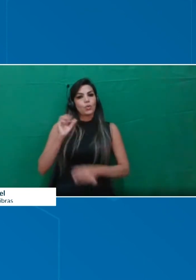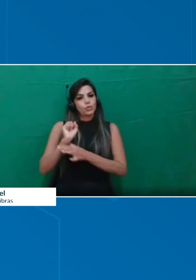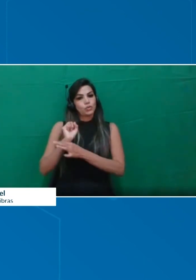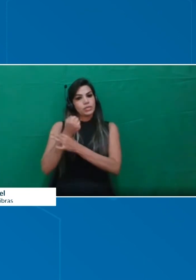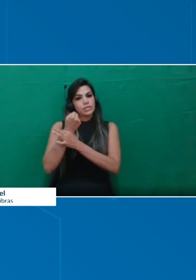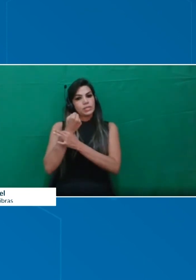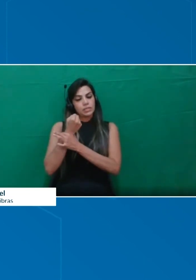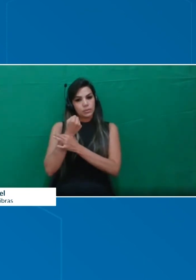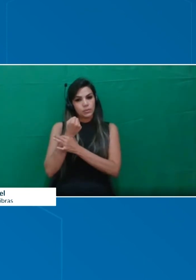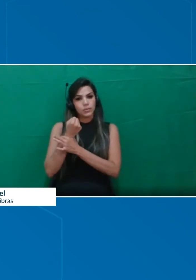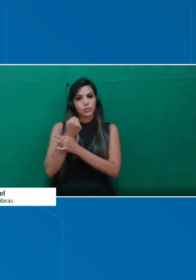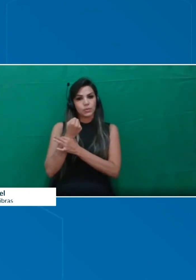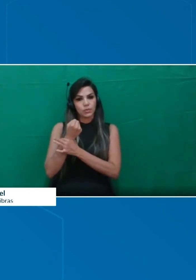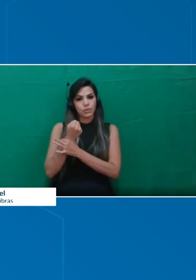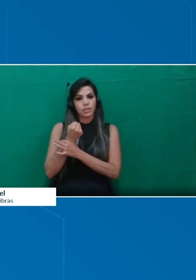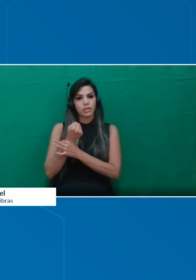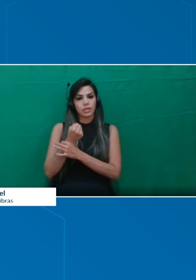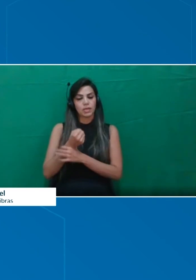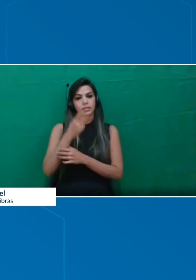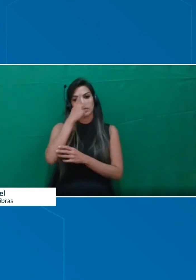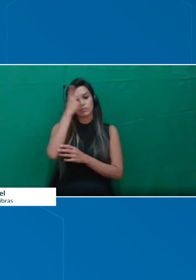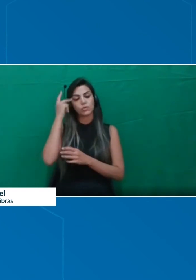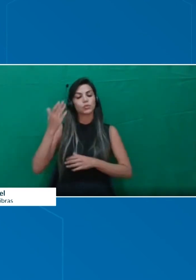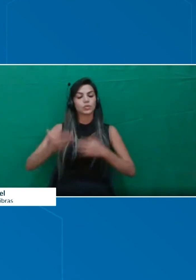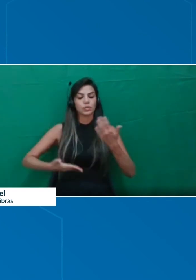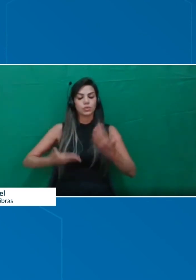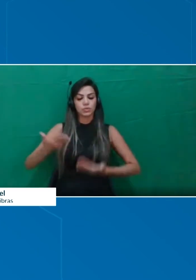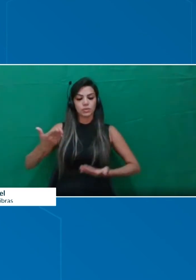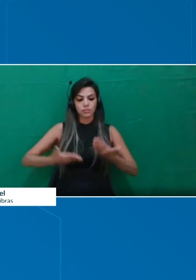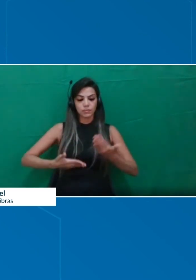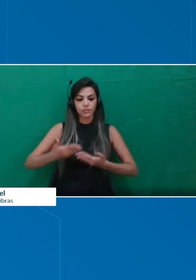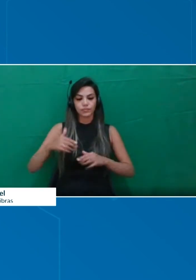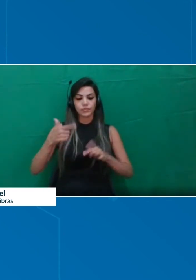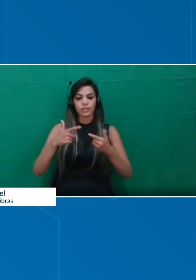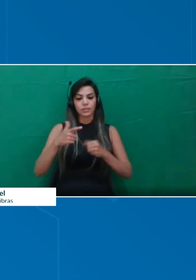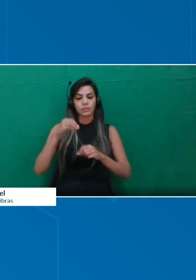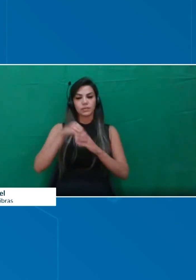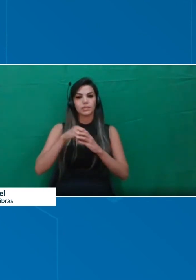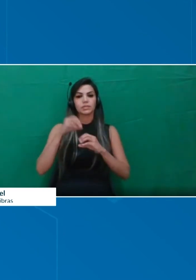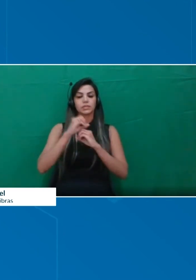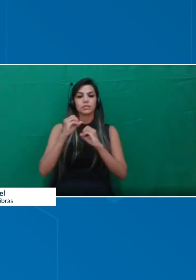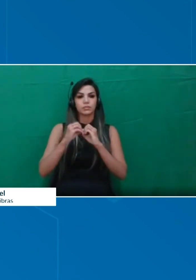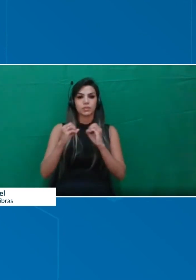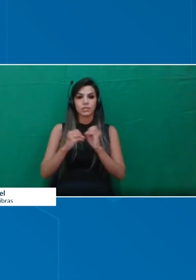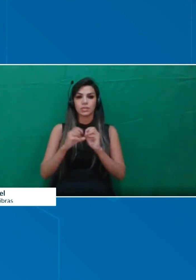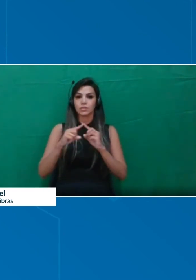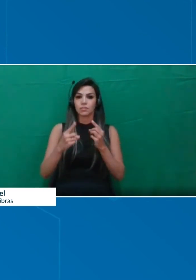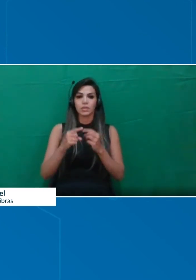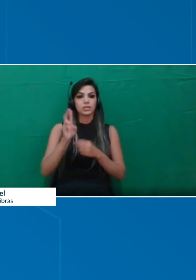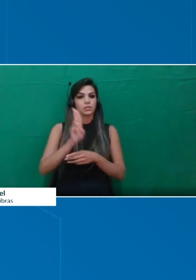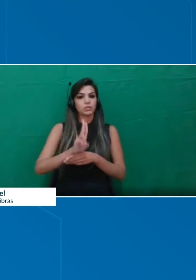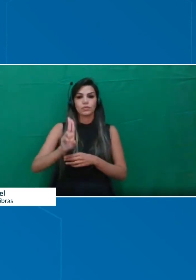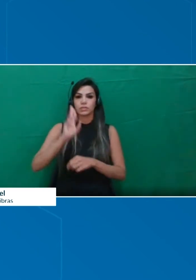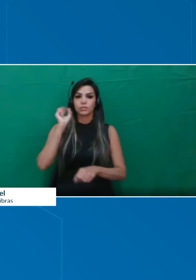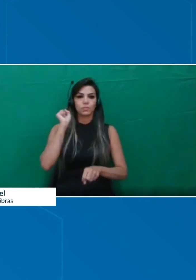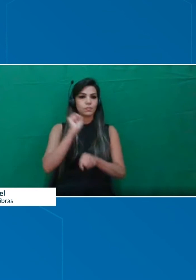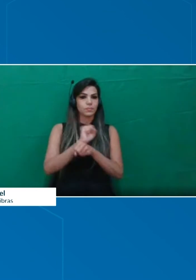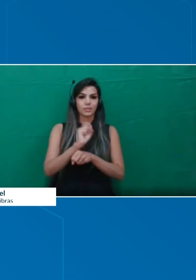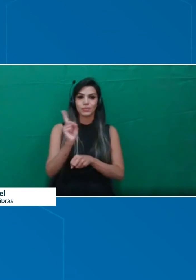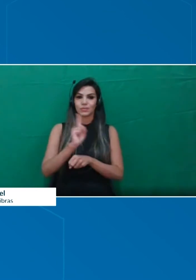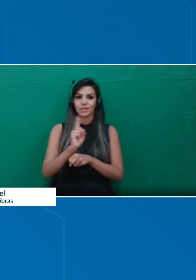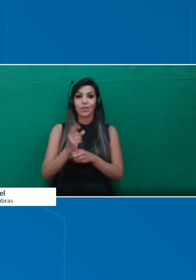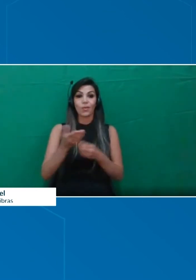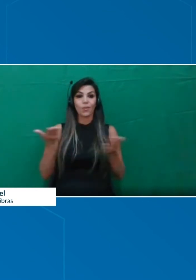dos nossos servidores e trabalhadores da universidade, mas a universidade não parou, pelo contrário, né, hoje